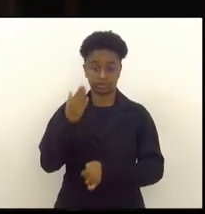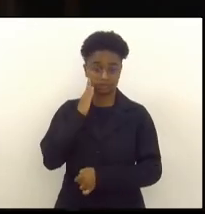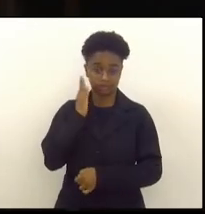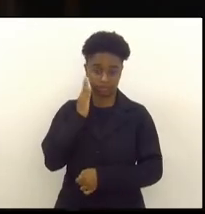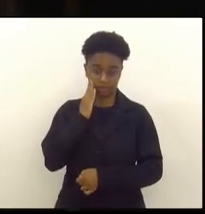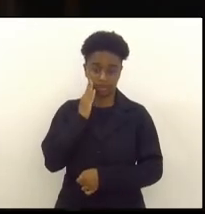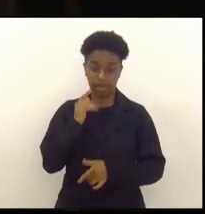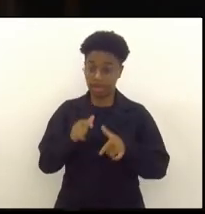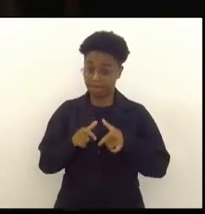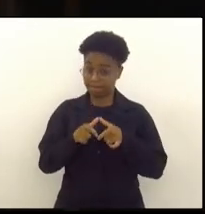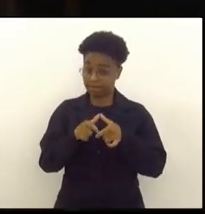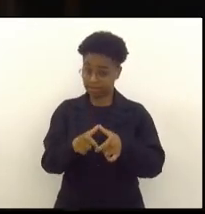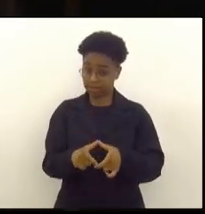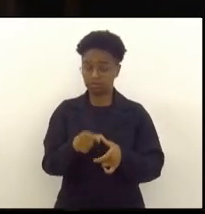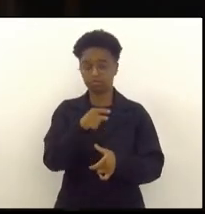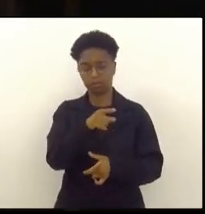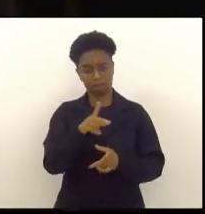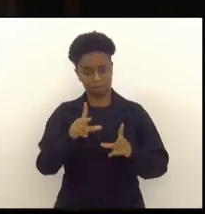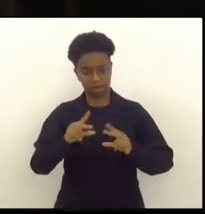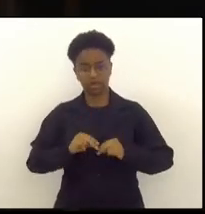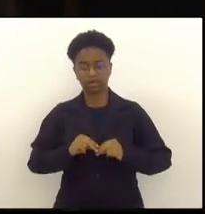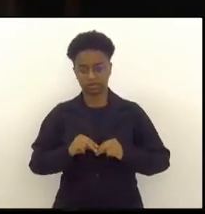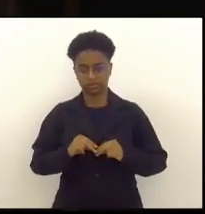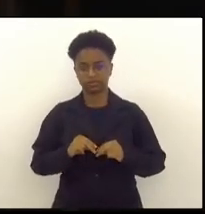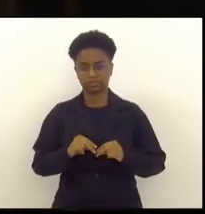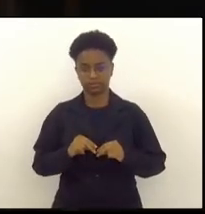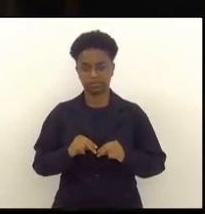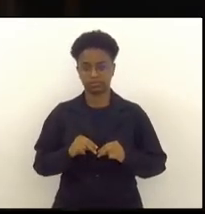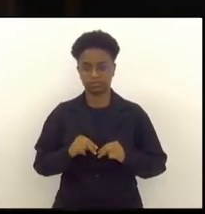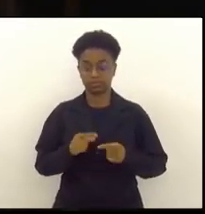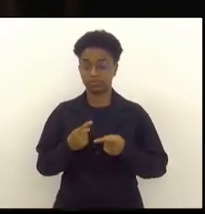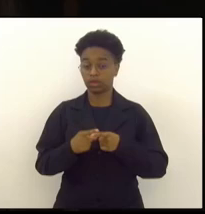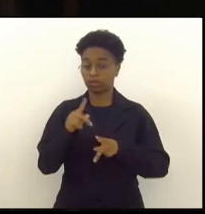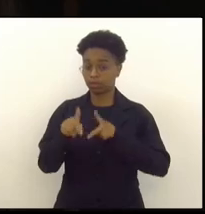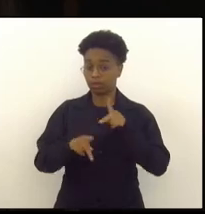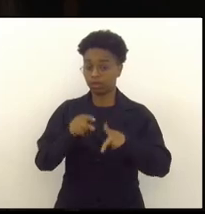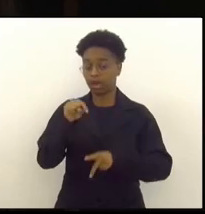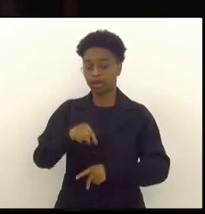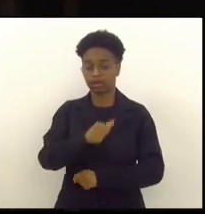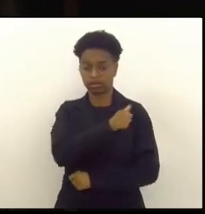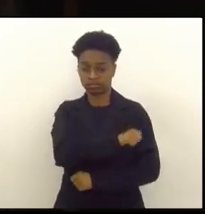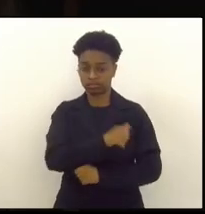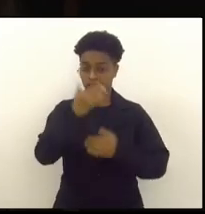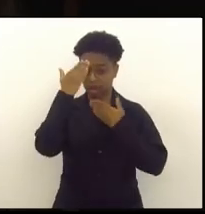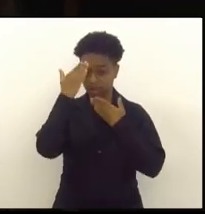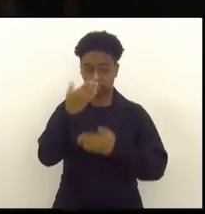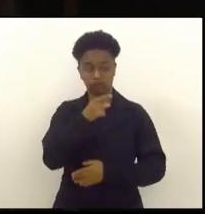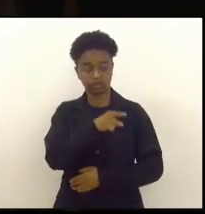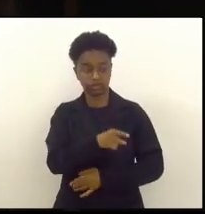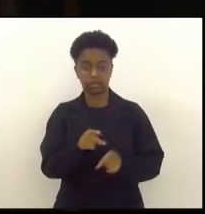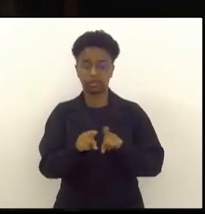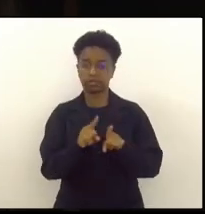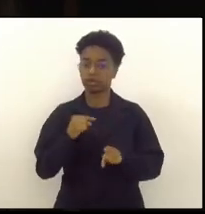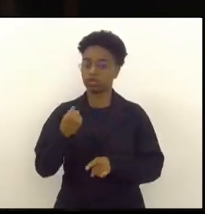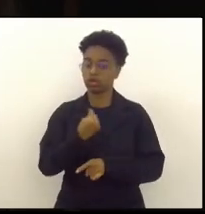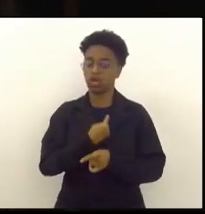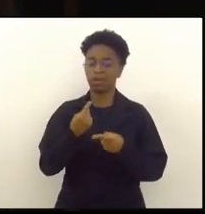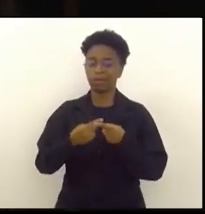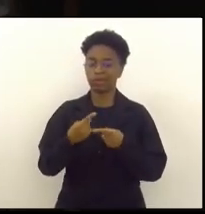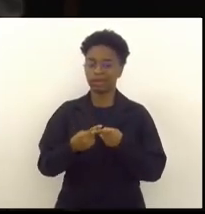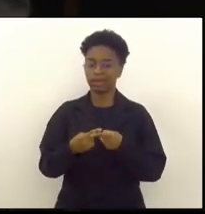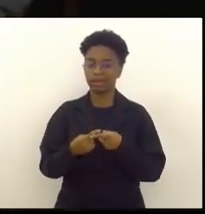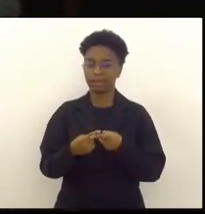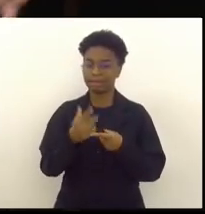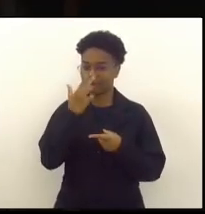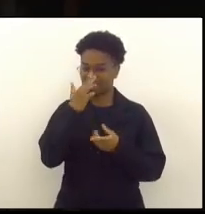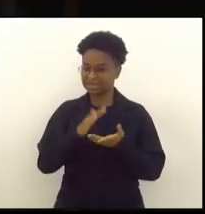que essa medalha você mereceu muito. A população do Rio tem muito a agradecer a você e nós também, porque não é nada, não é nada.